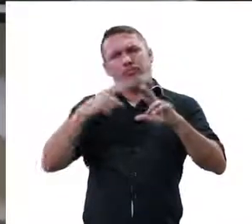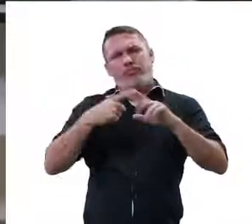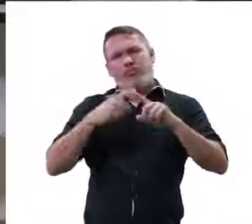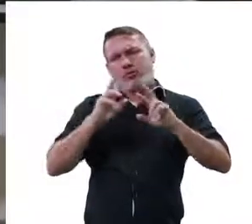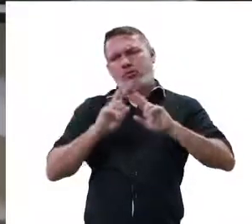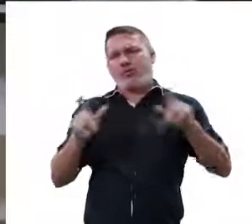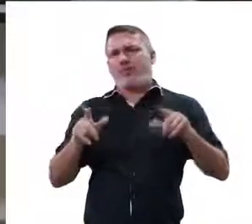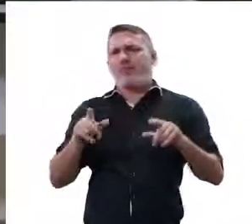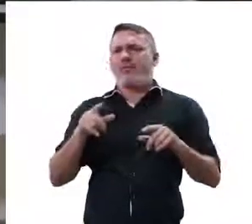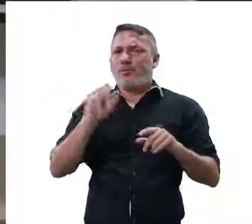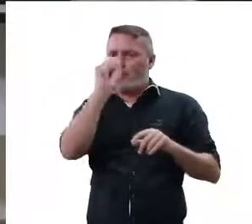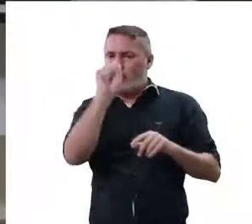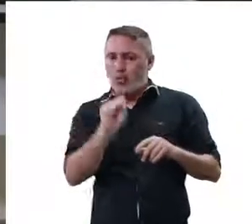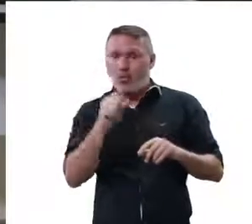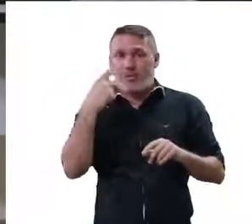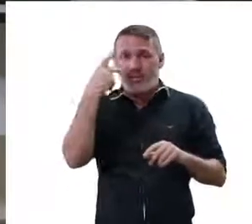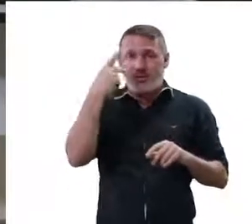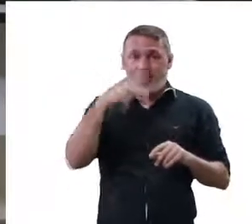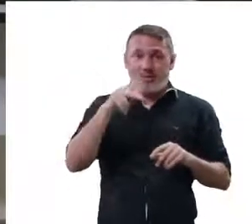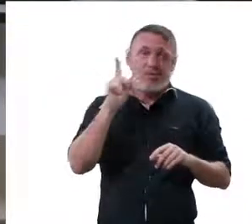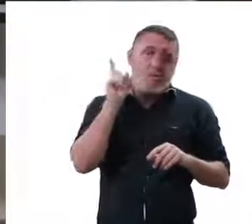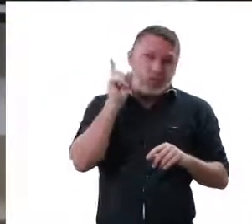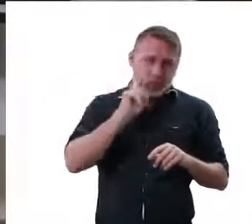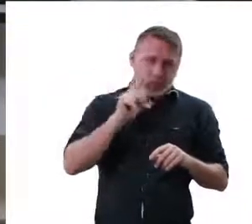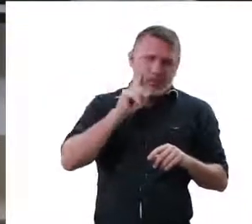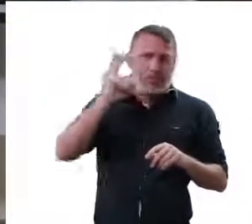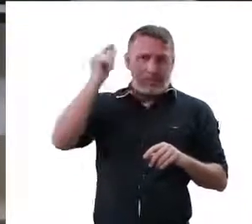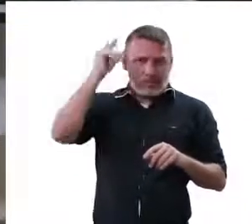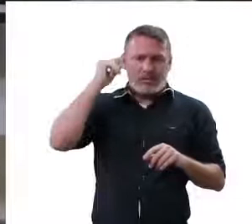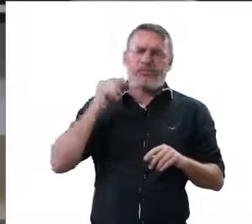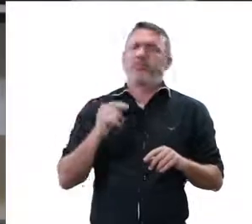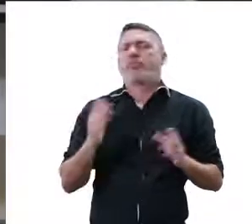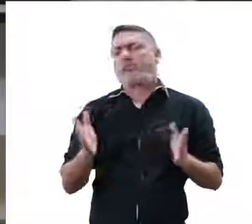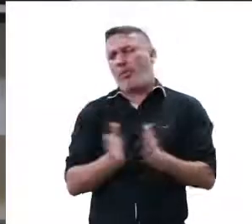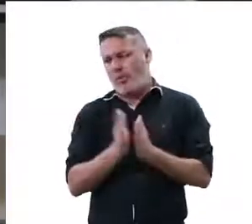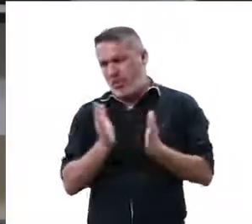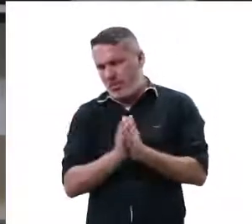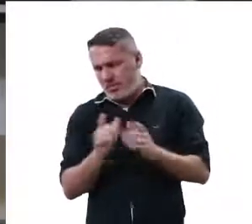da realidade brasileira da época, não, tá? Era pobre também,